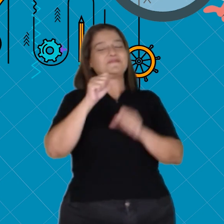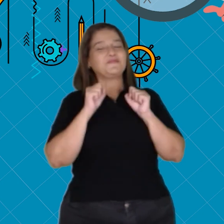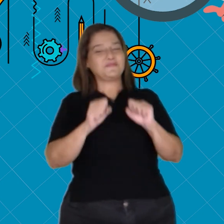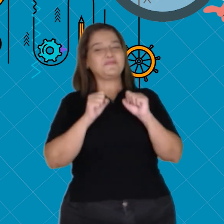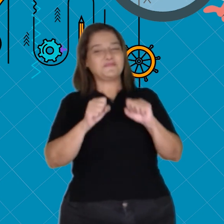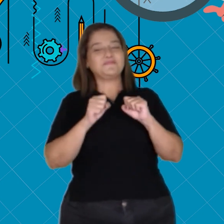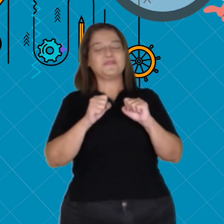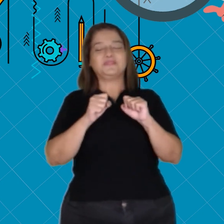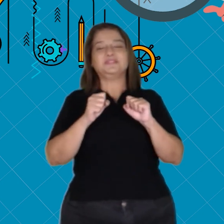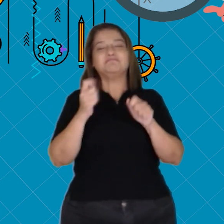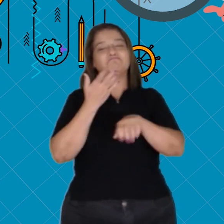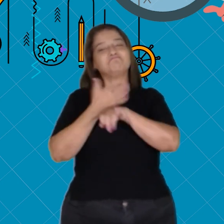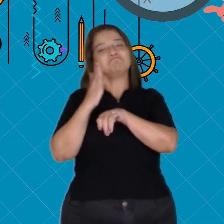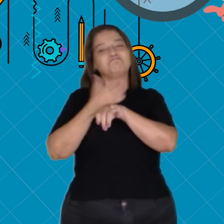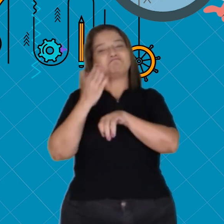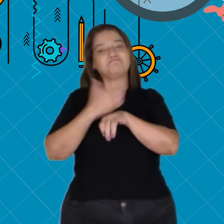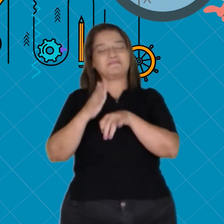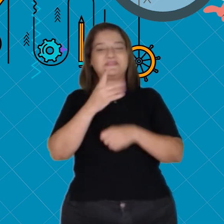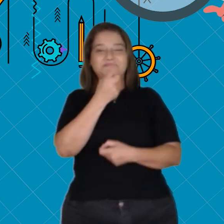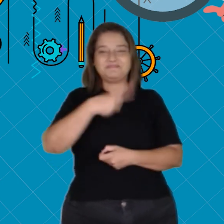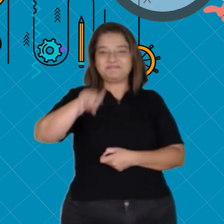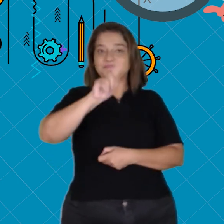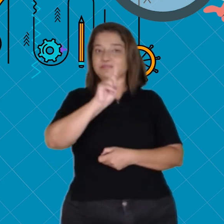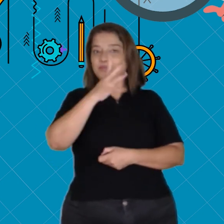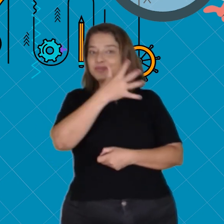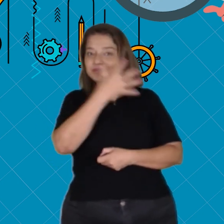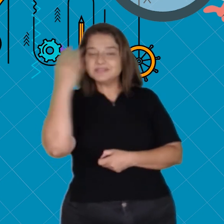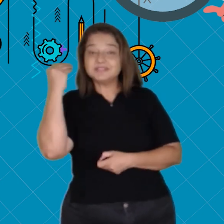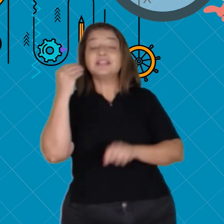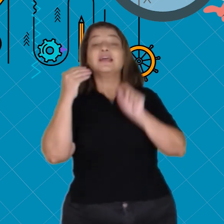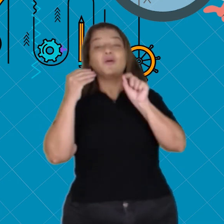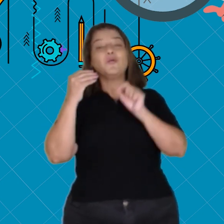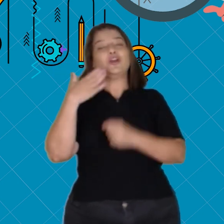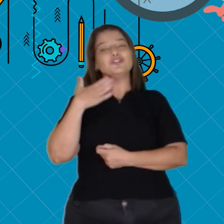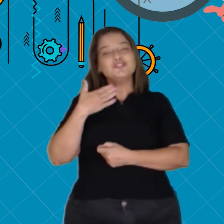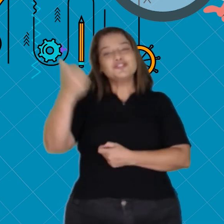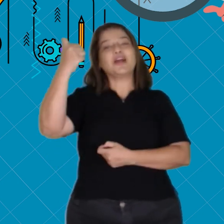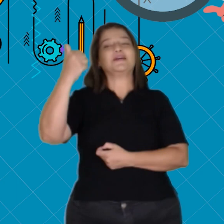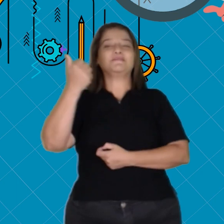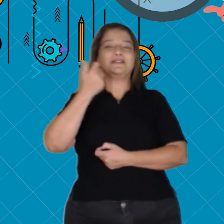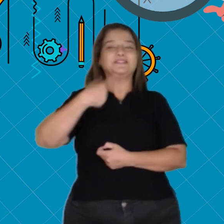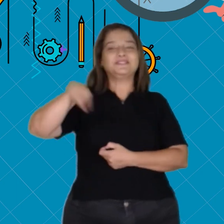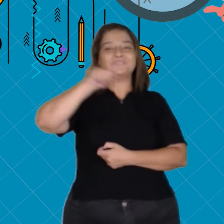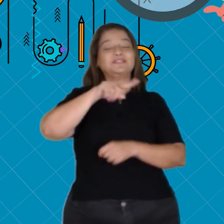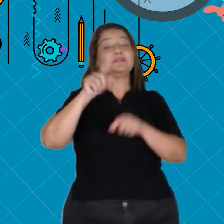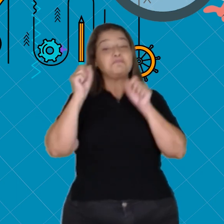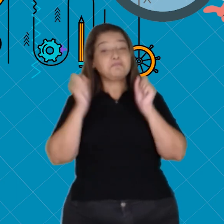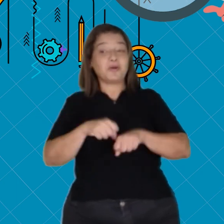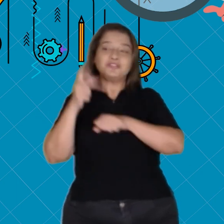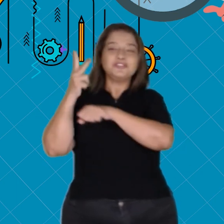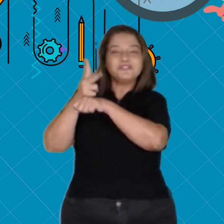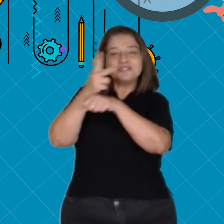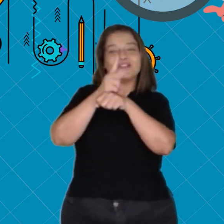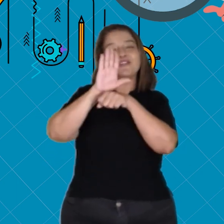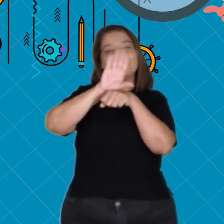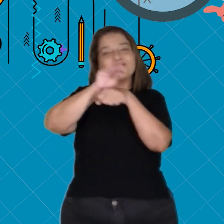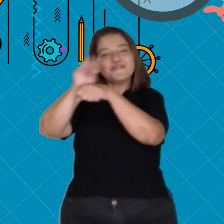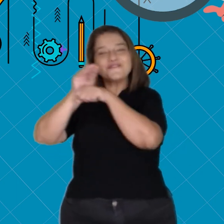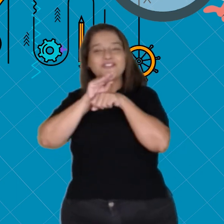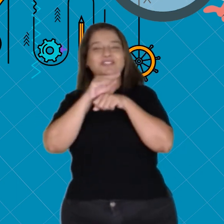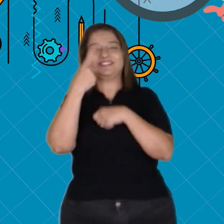em prática. Não esqueçam de nos chamar para registrar a feira que vocês